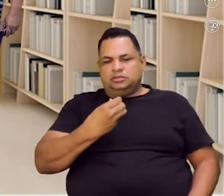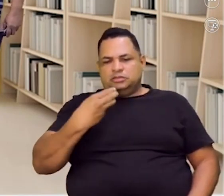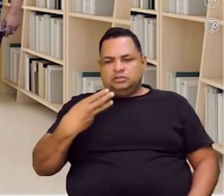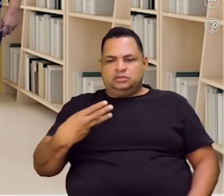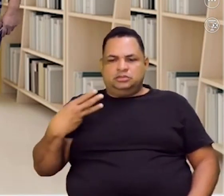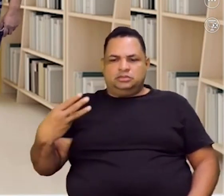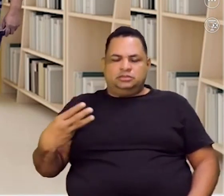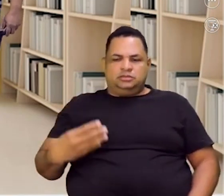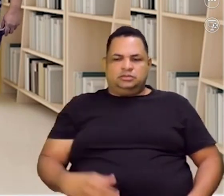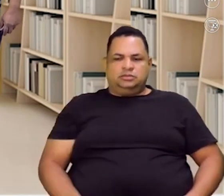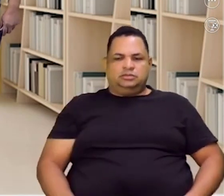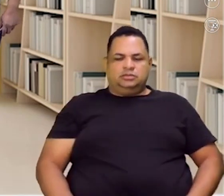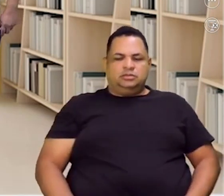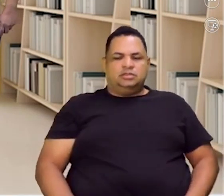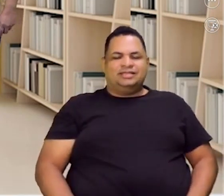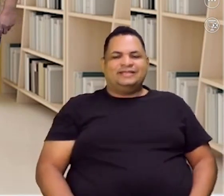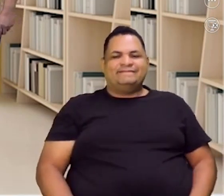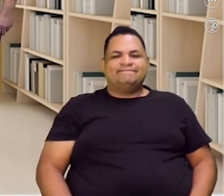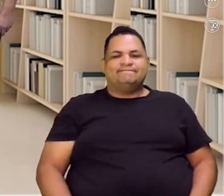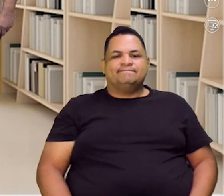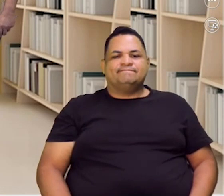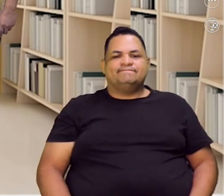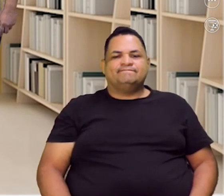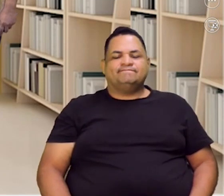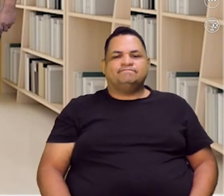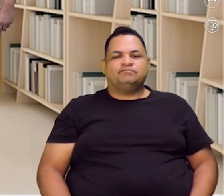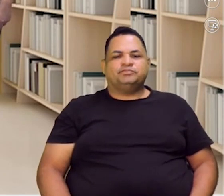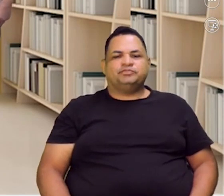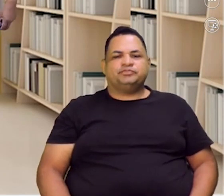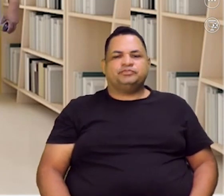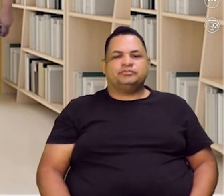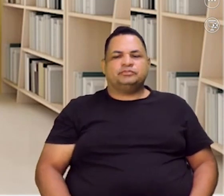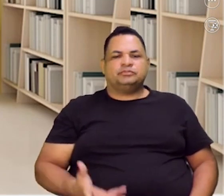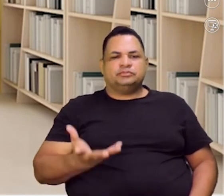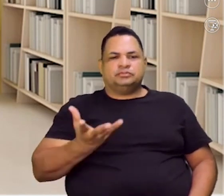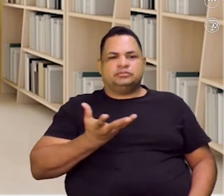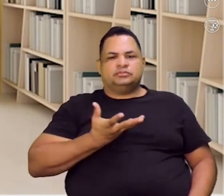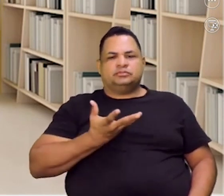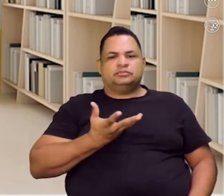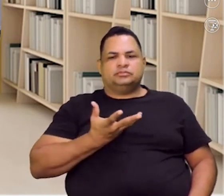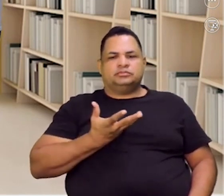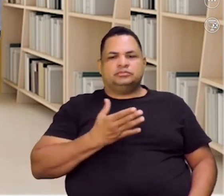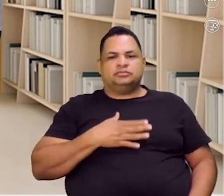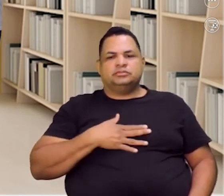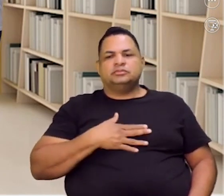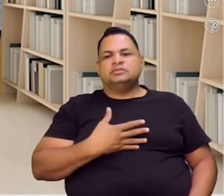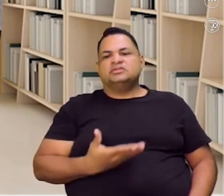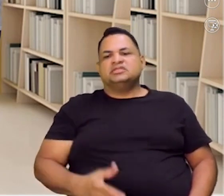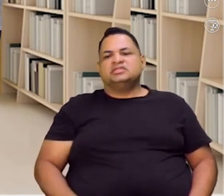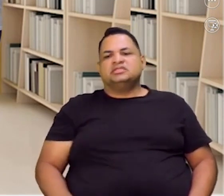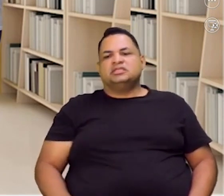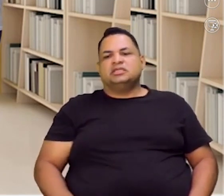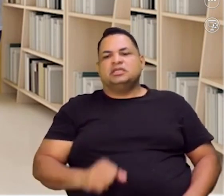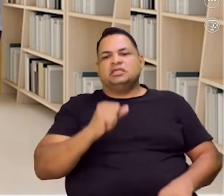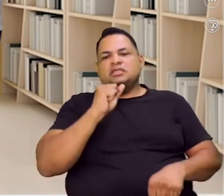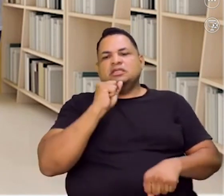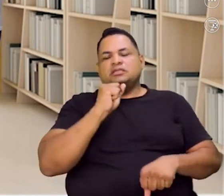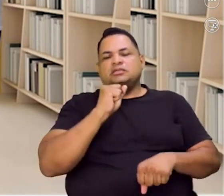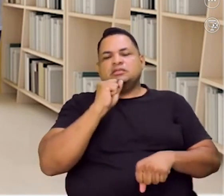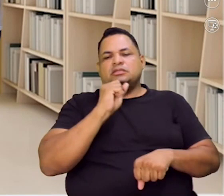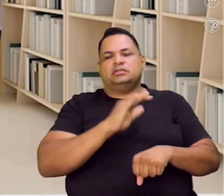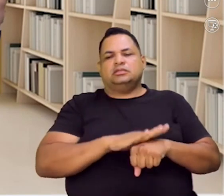1633, né? Desculpa. Então veja bem, um cara que está lá, né? Ele queria autonomia da ciência, ele queria liberdade